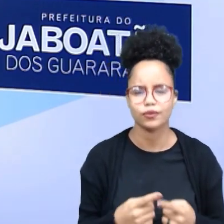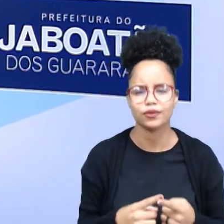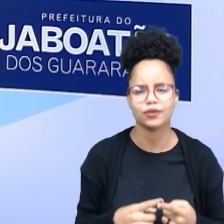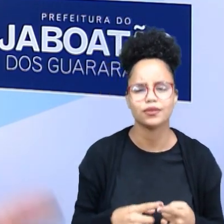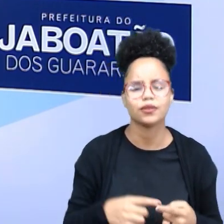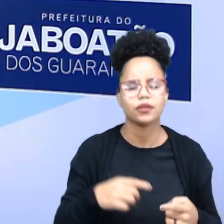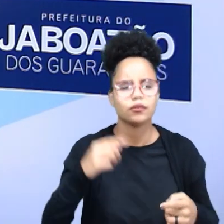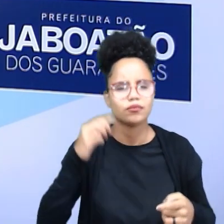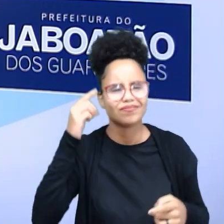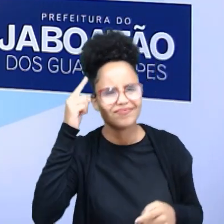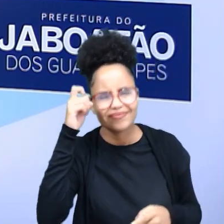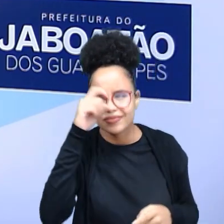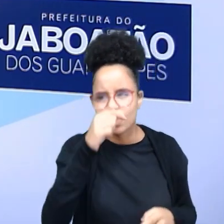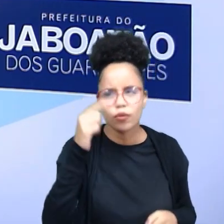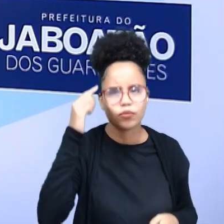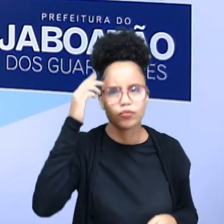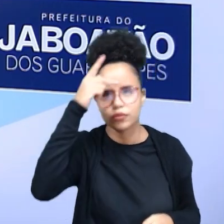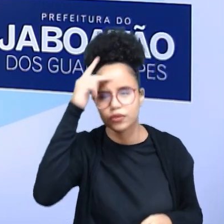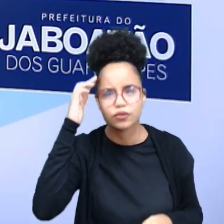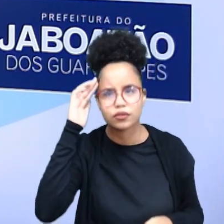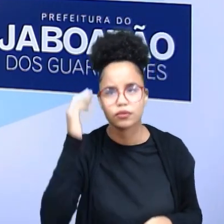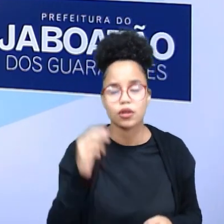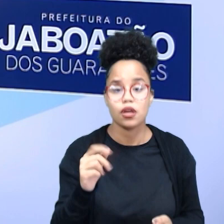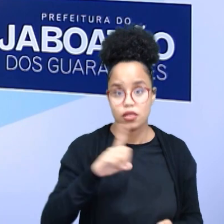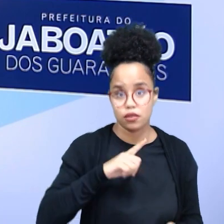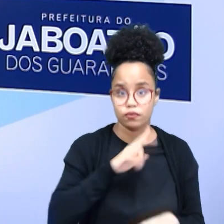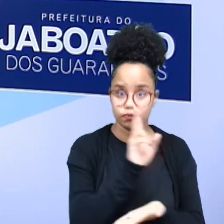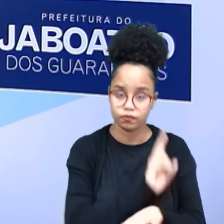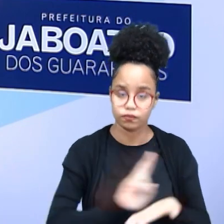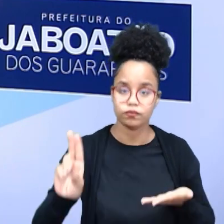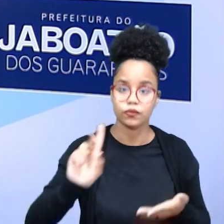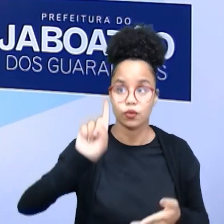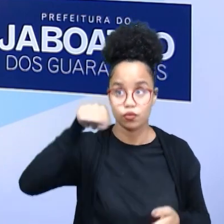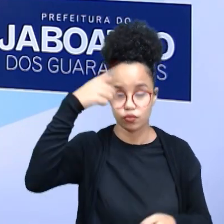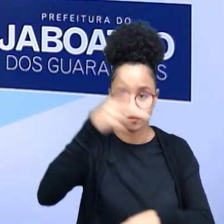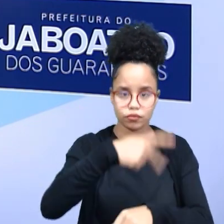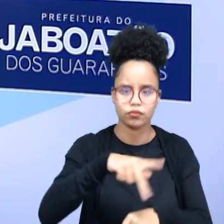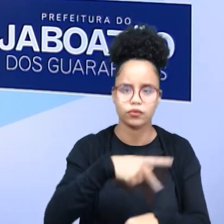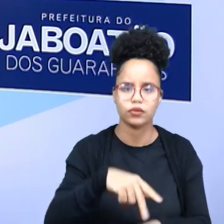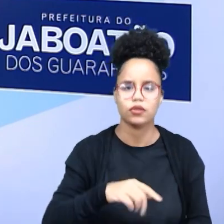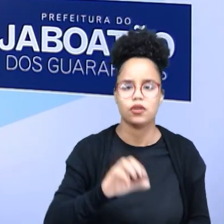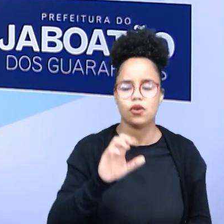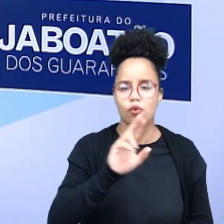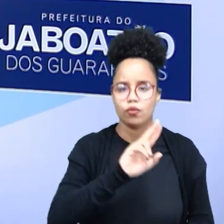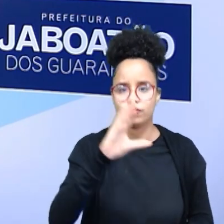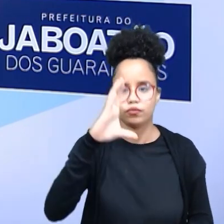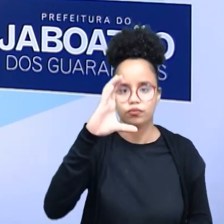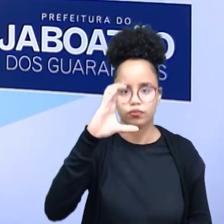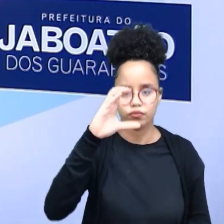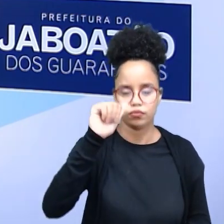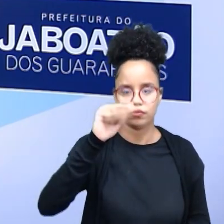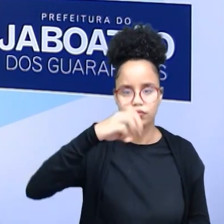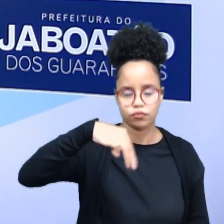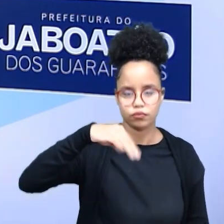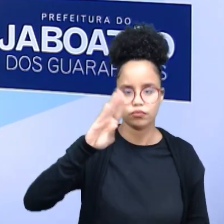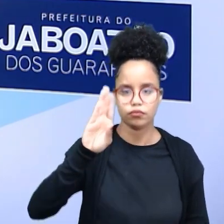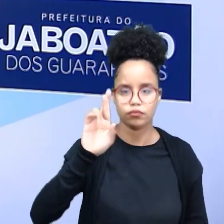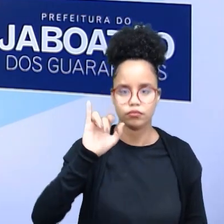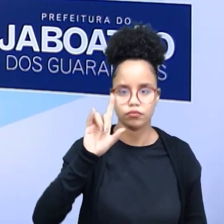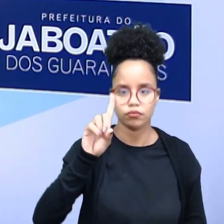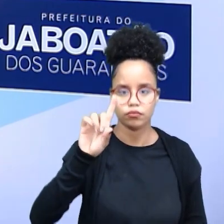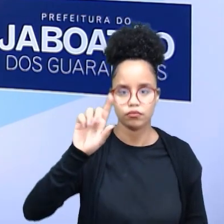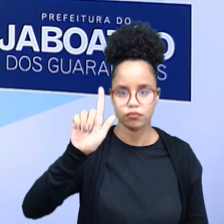ele é o enigma da Matemática têm Inclusive a universidade na Inglaterra a Universidade de Cambridge que ela tem lá